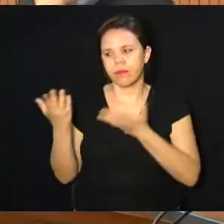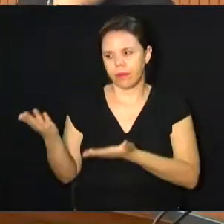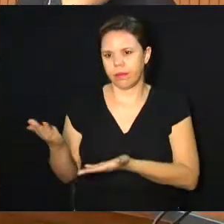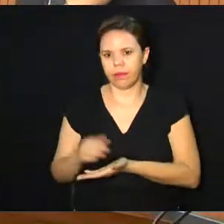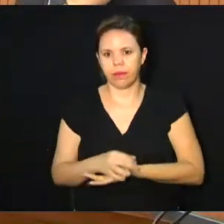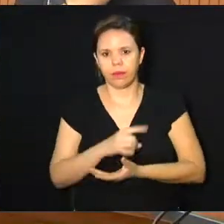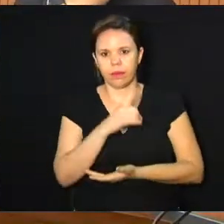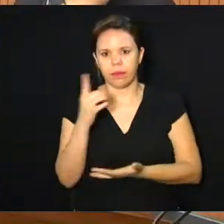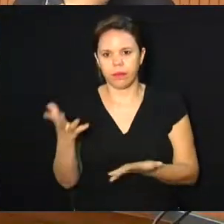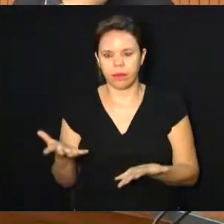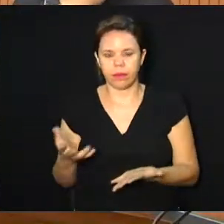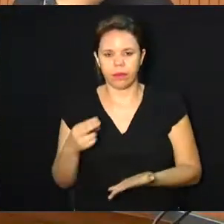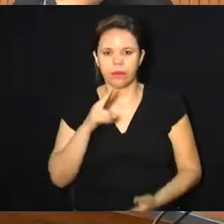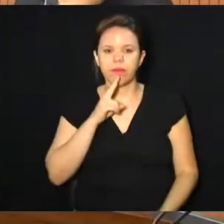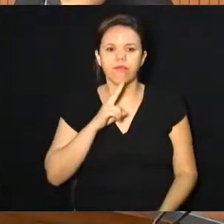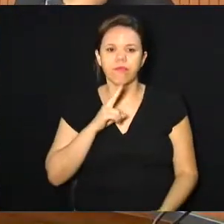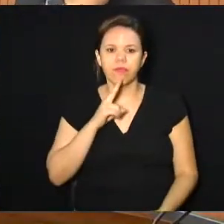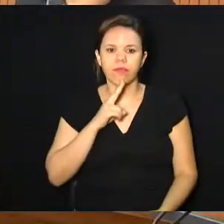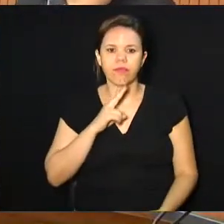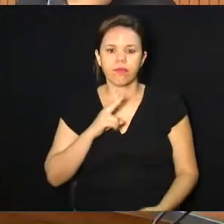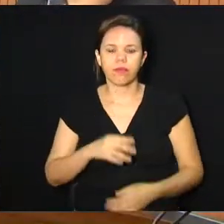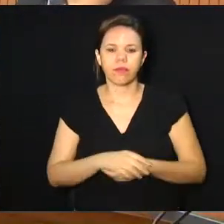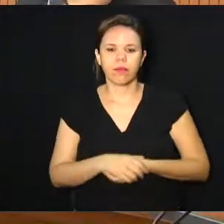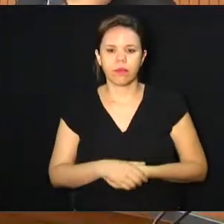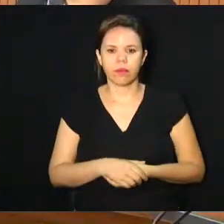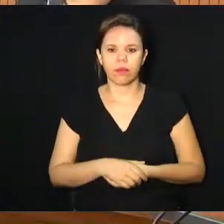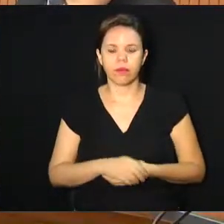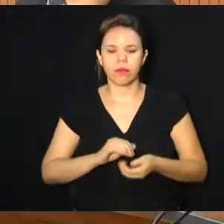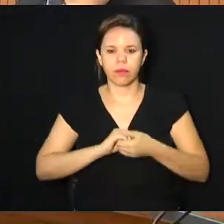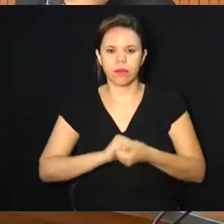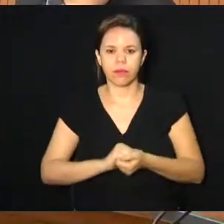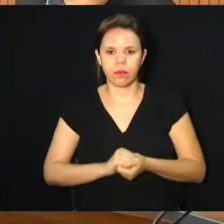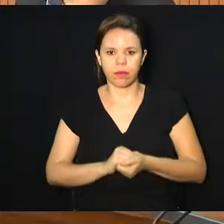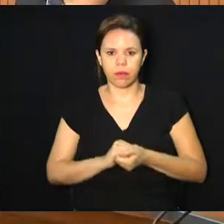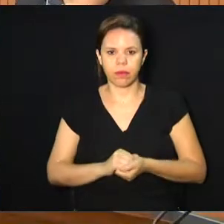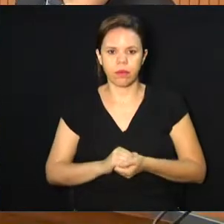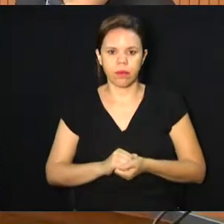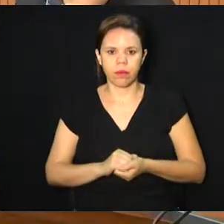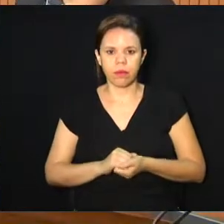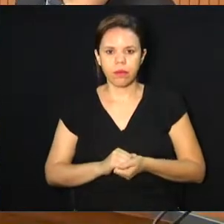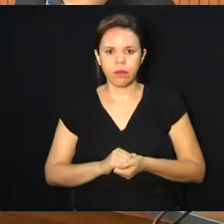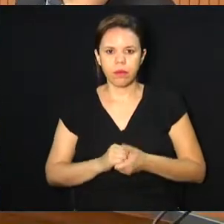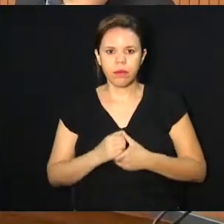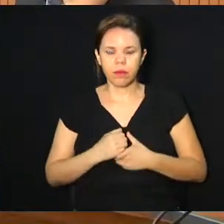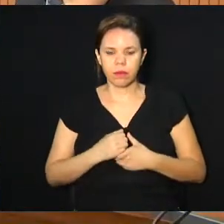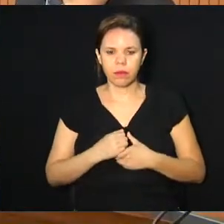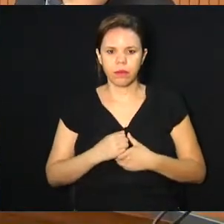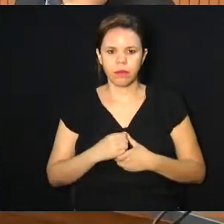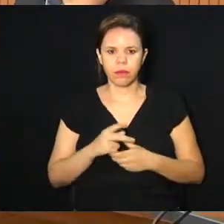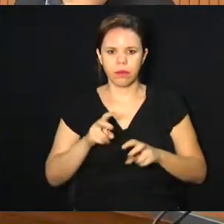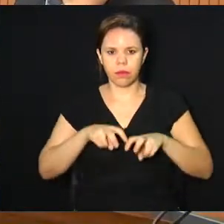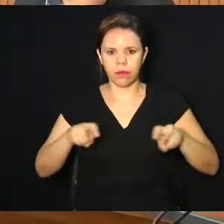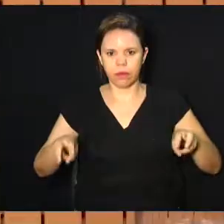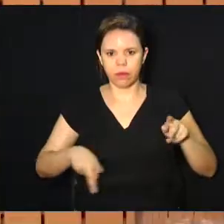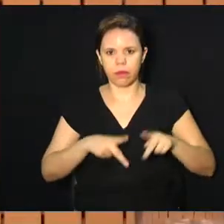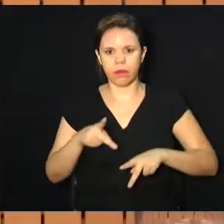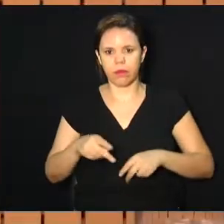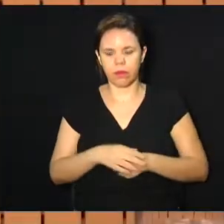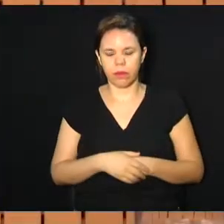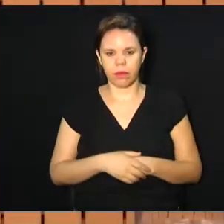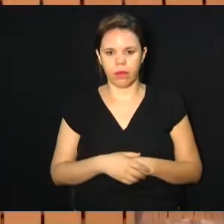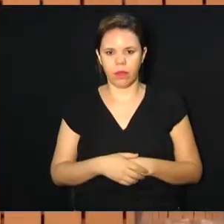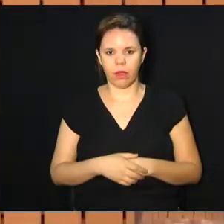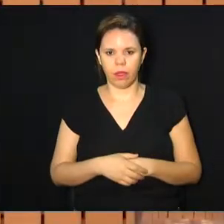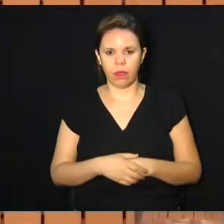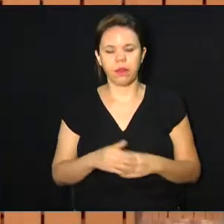Bom dia, Nelson. Queria cumprimentar aqui os componentes da mesa. Dizer que